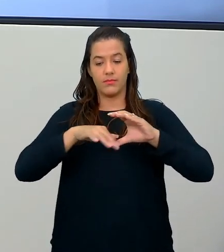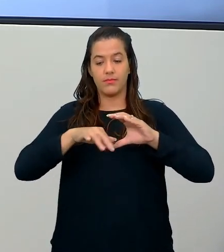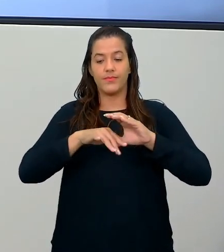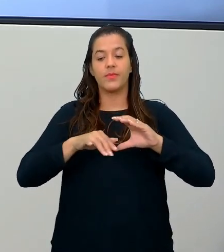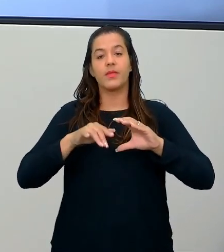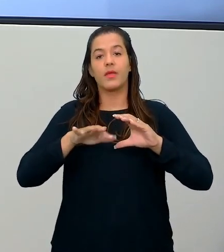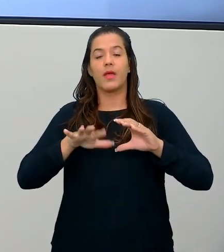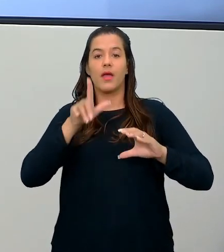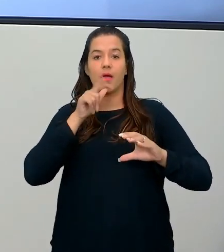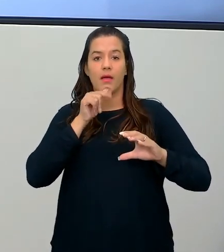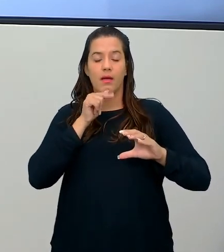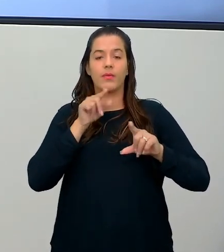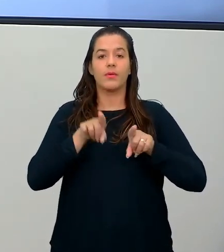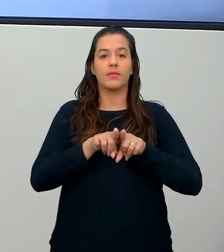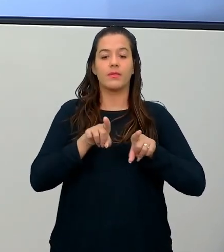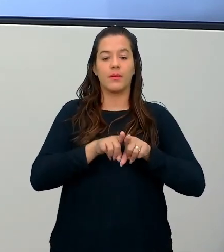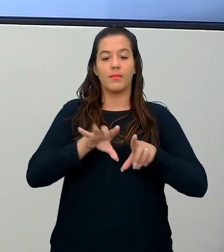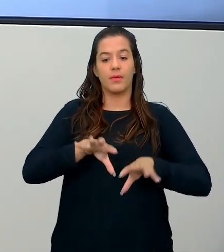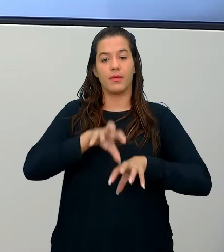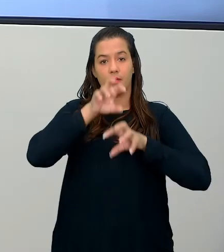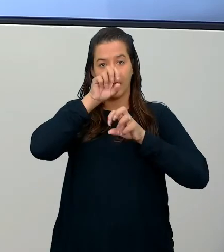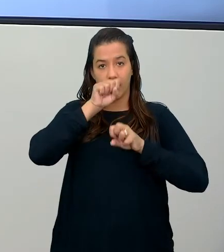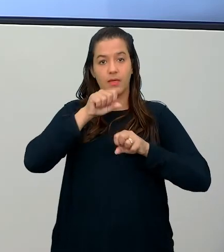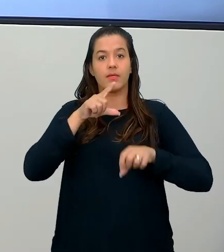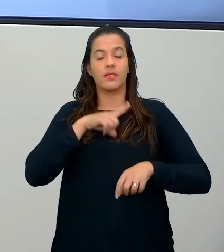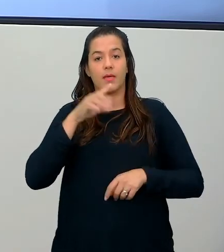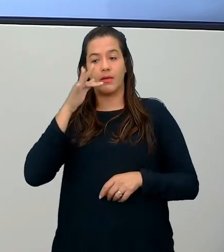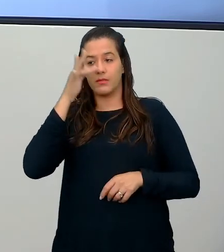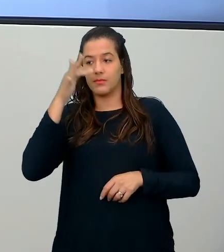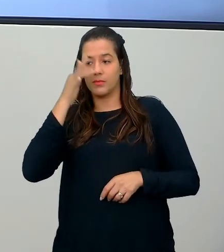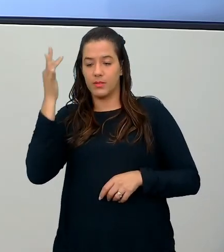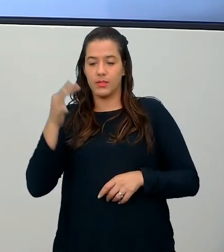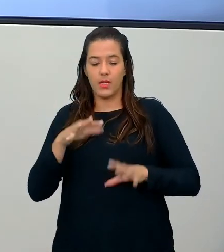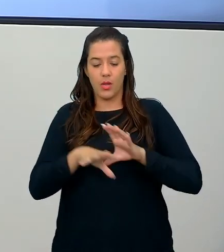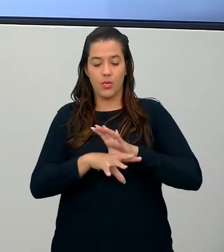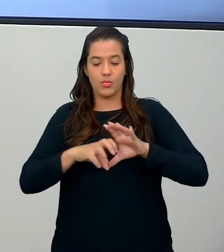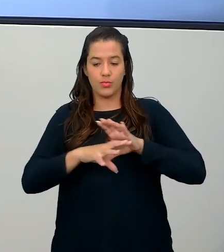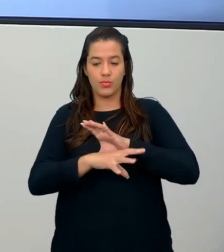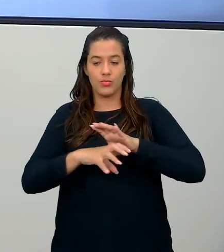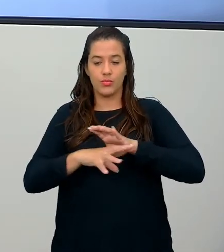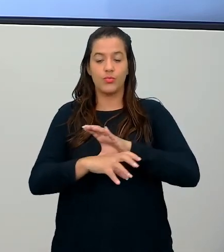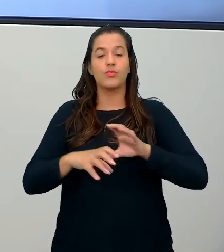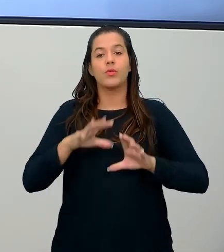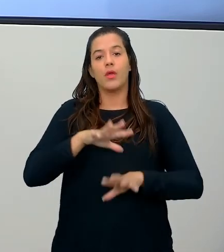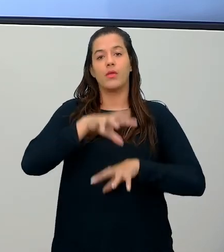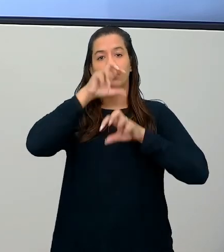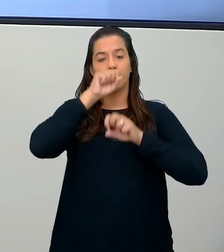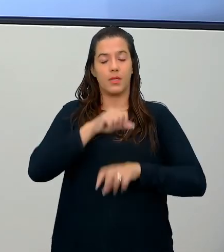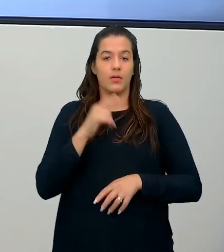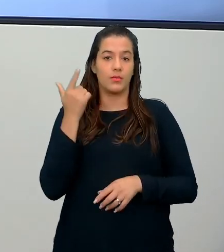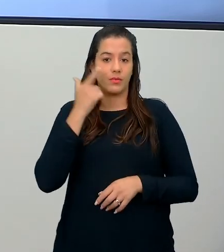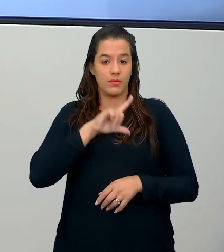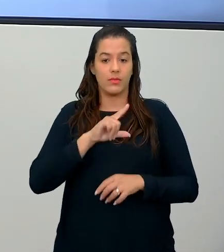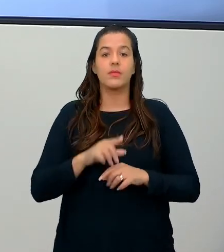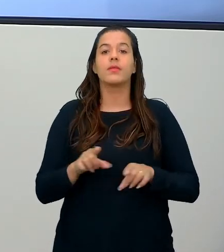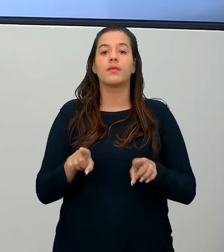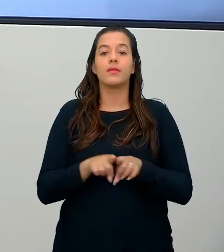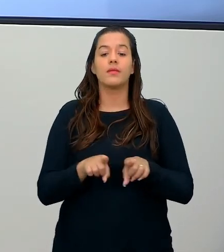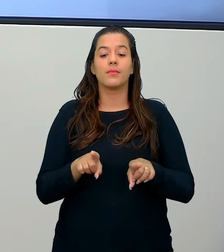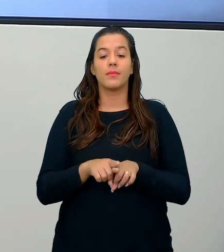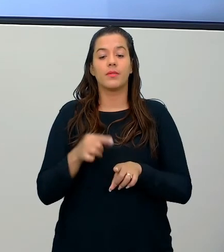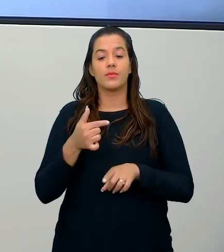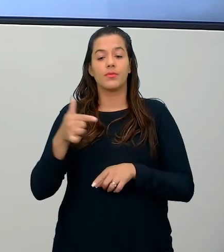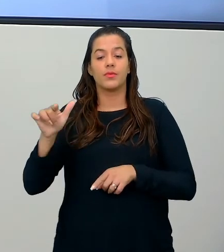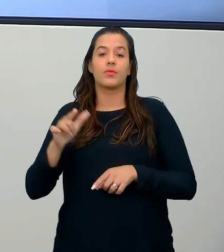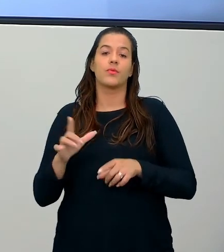de ar, que é importante para a respiração das plantas na parte das raízes, e a parte de matéria orgânica,